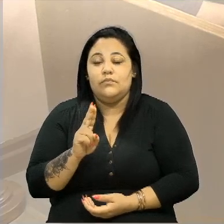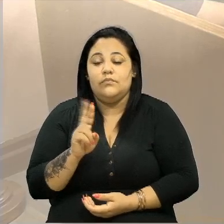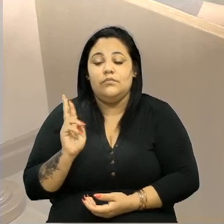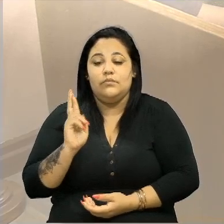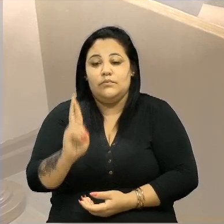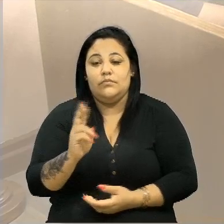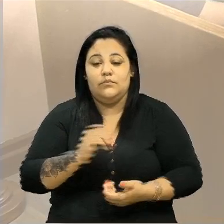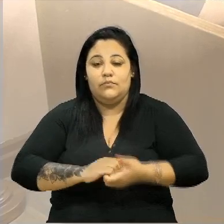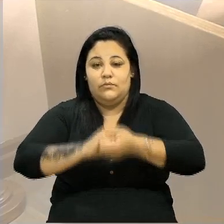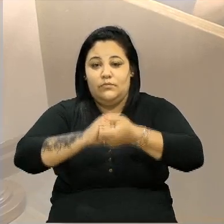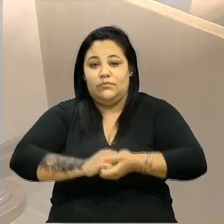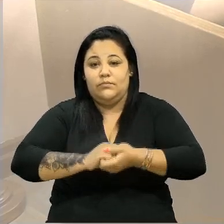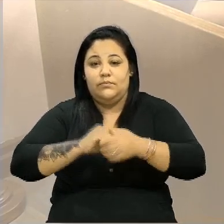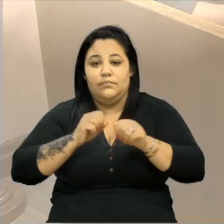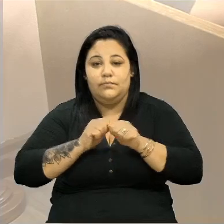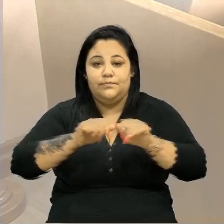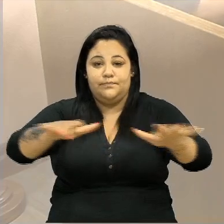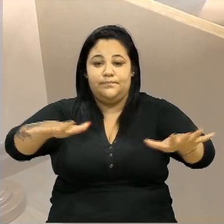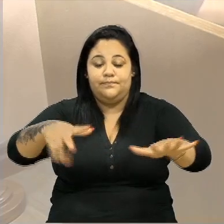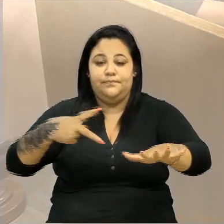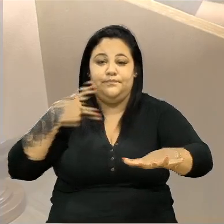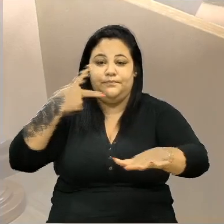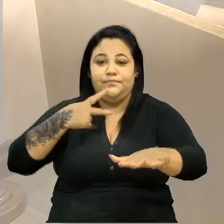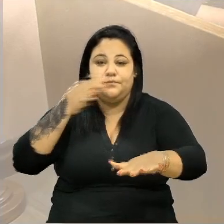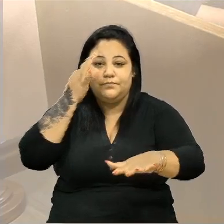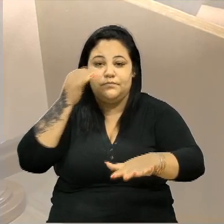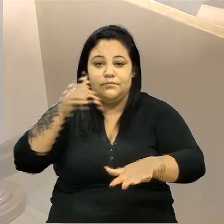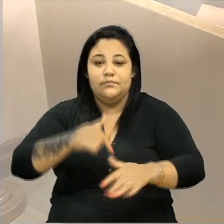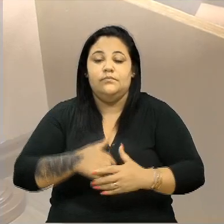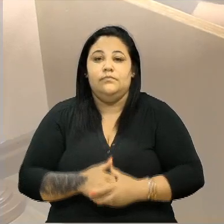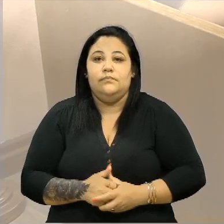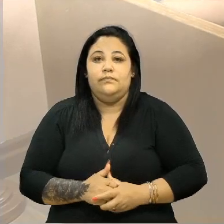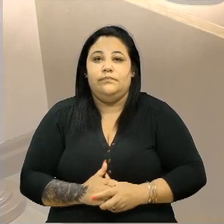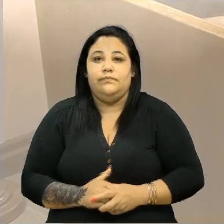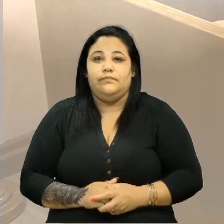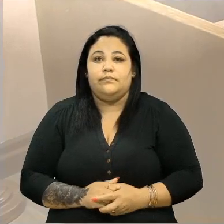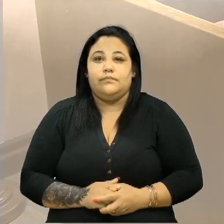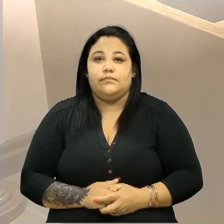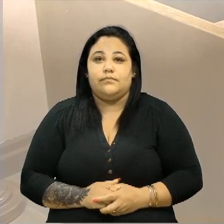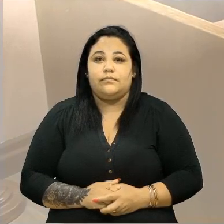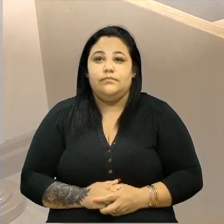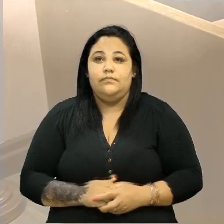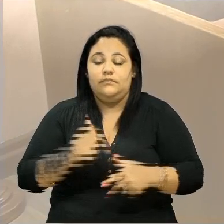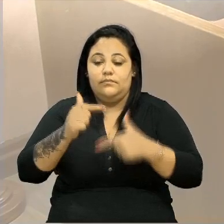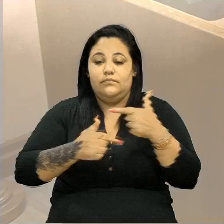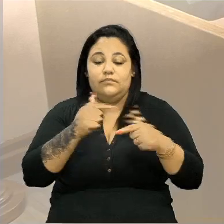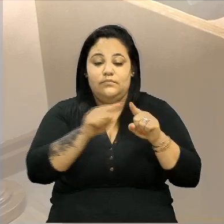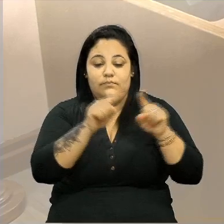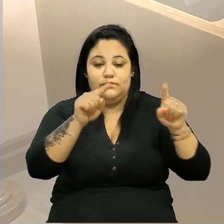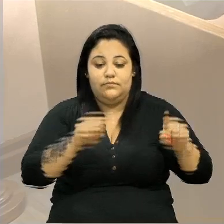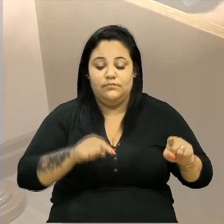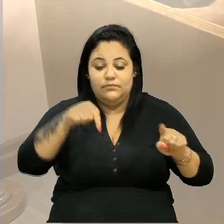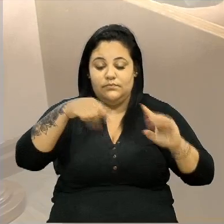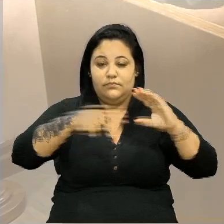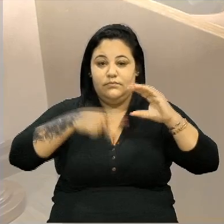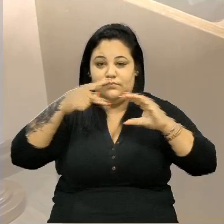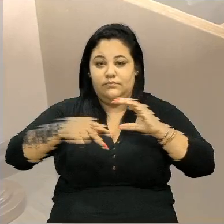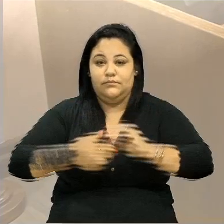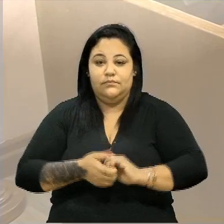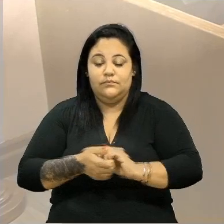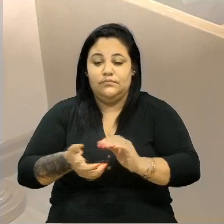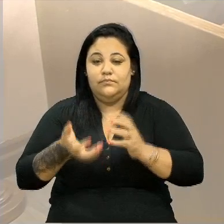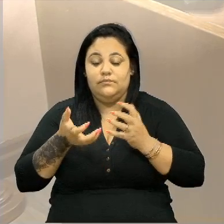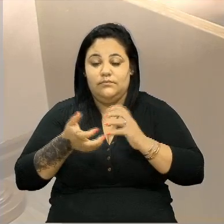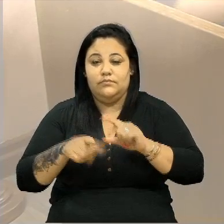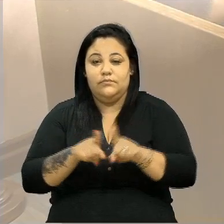cumprimentar a todos os senhores vereadores e senhoras vereadoras e servidores dessa casa. Gostaria